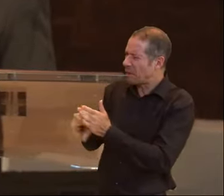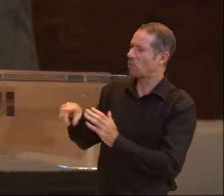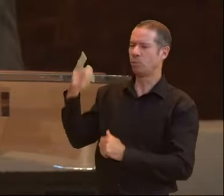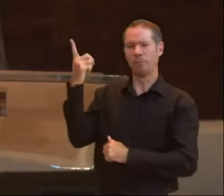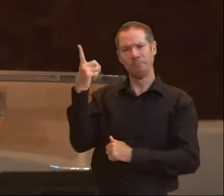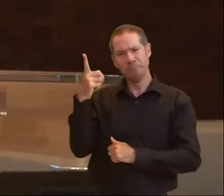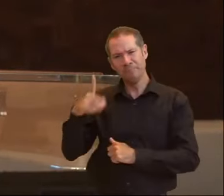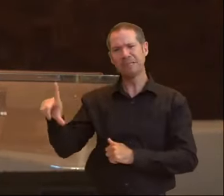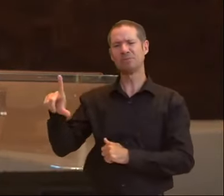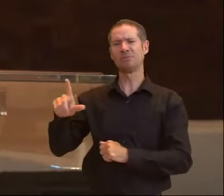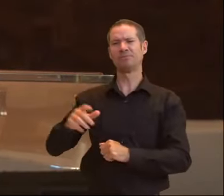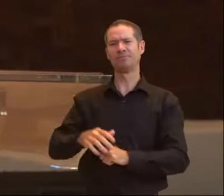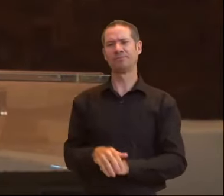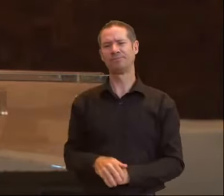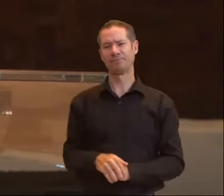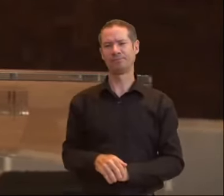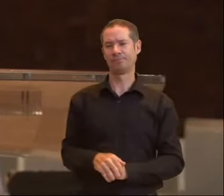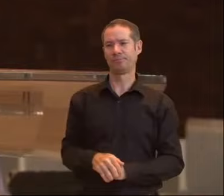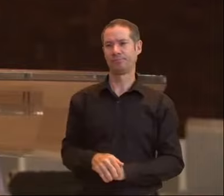uma vez.